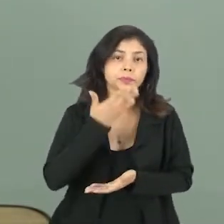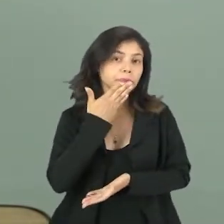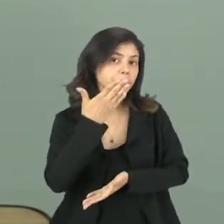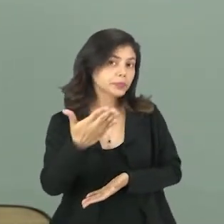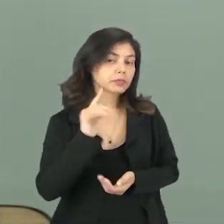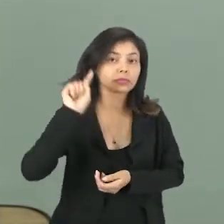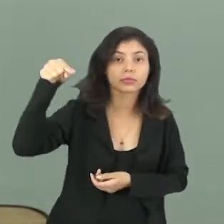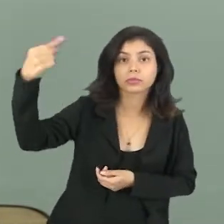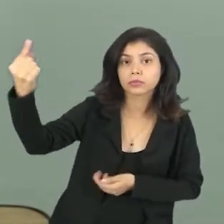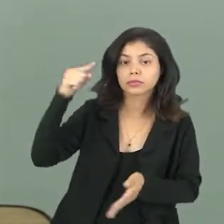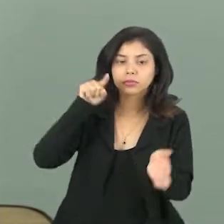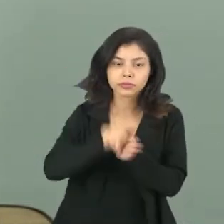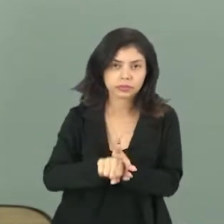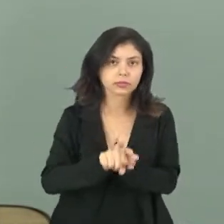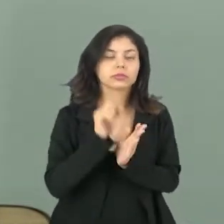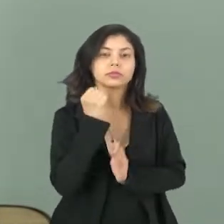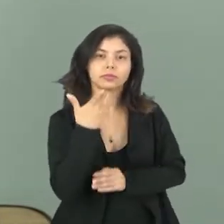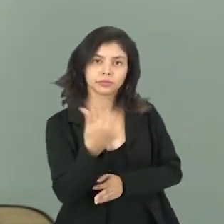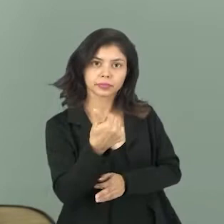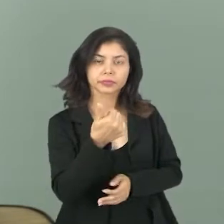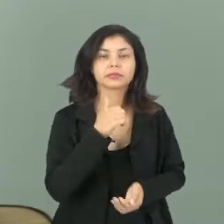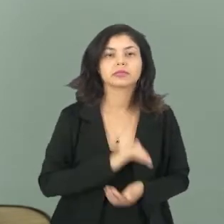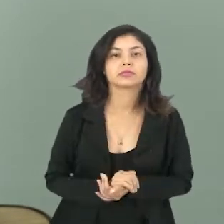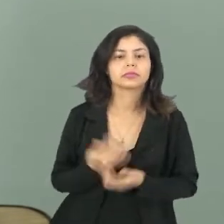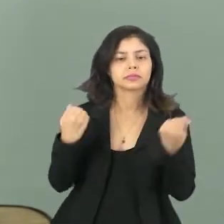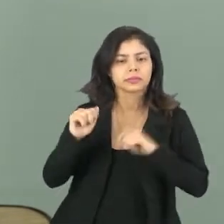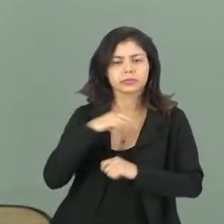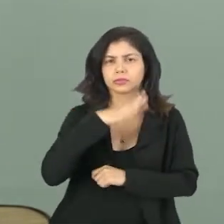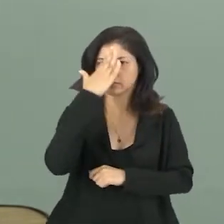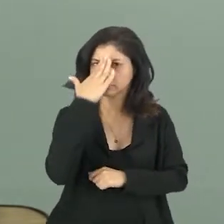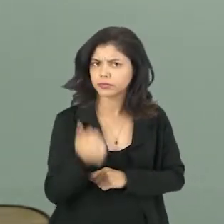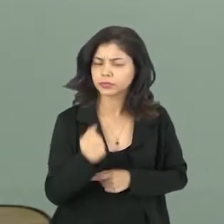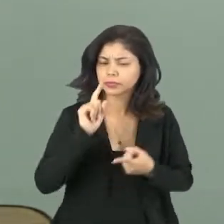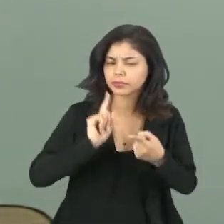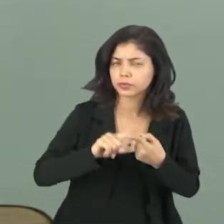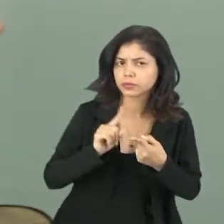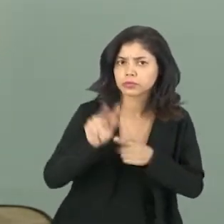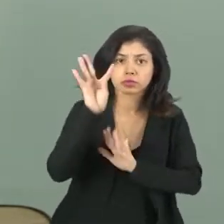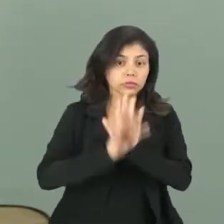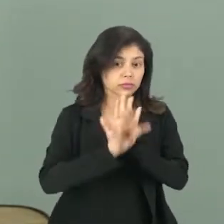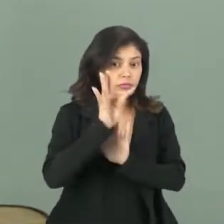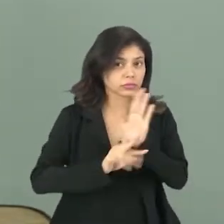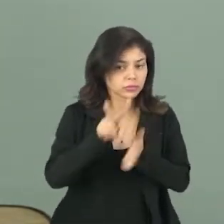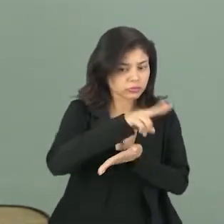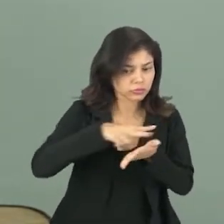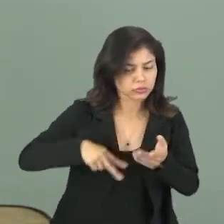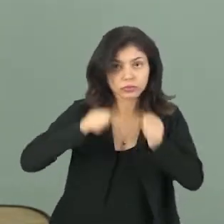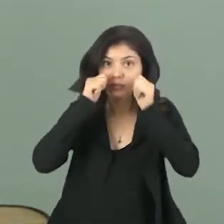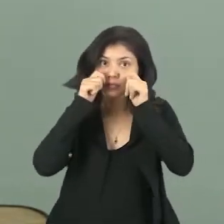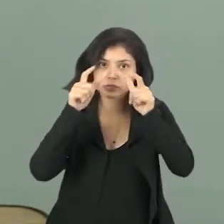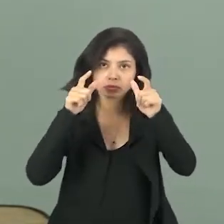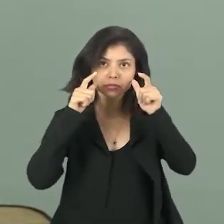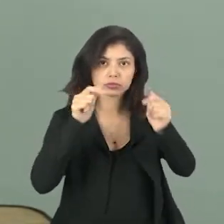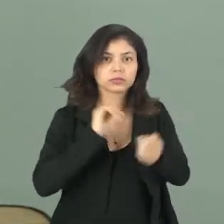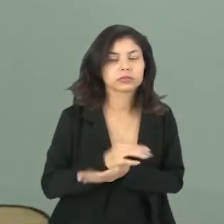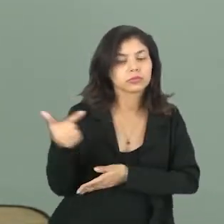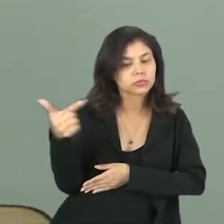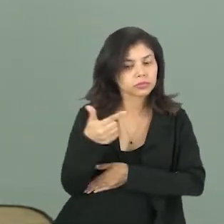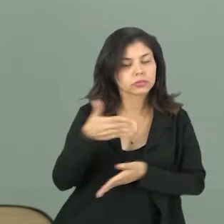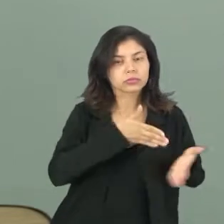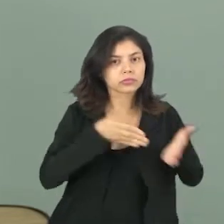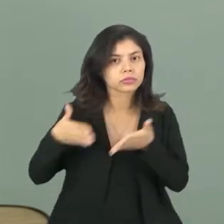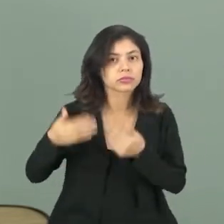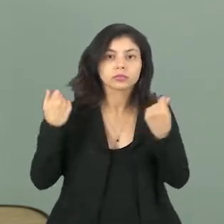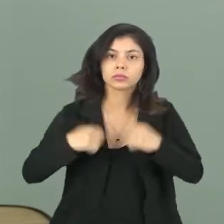solicitada lá na questão certo então nós precisamos primeiro ler o texto com bastante atenção segundo